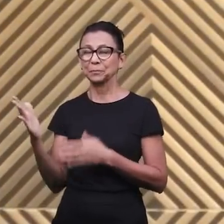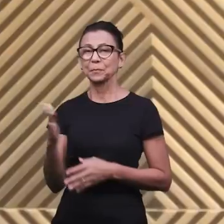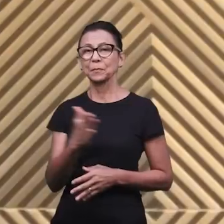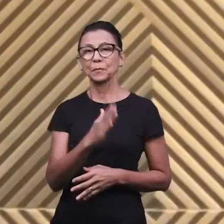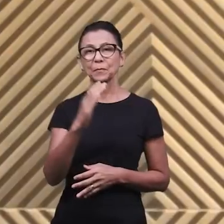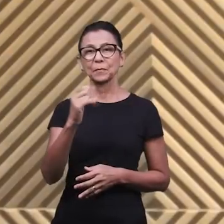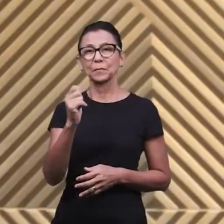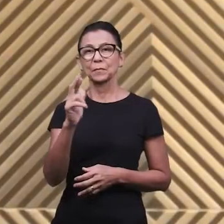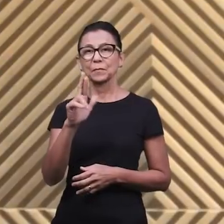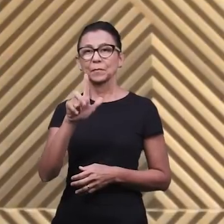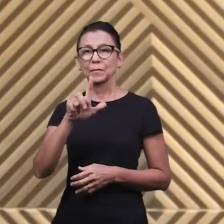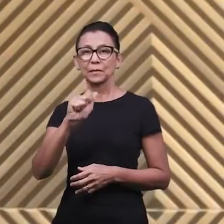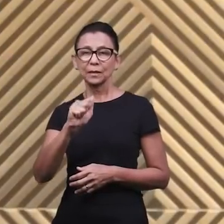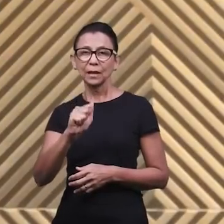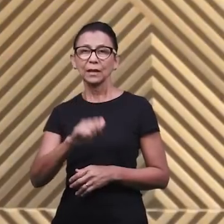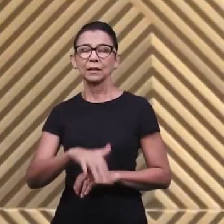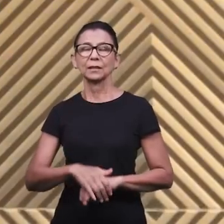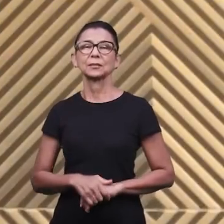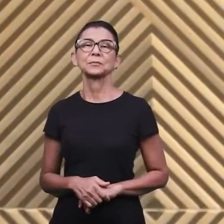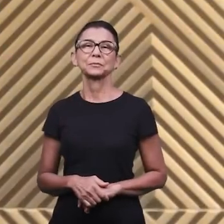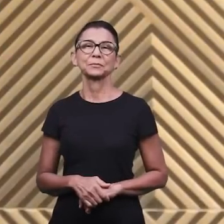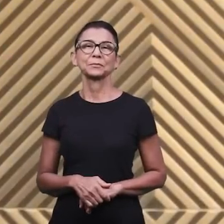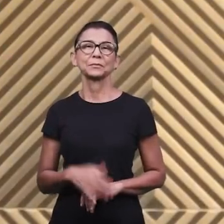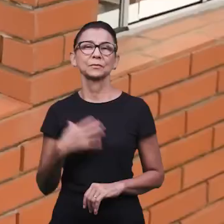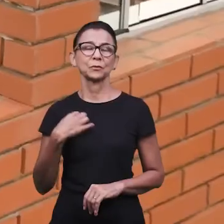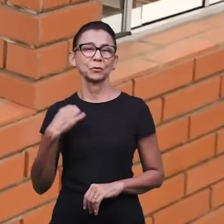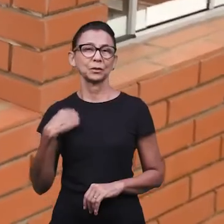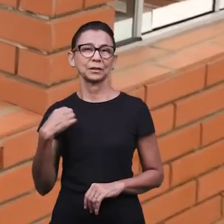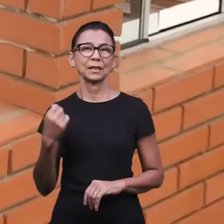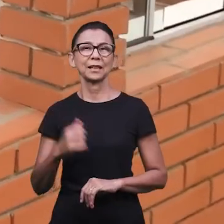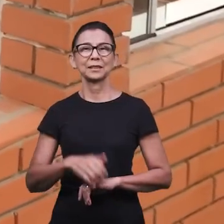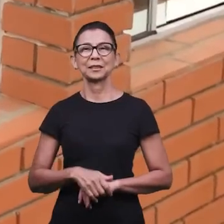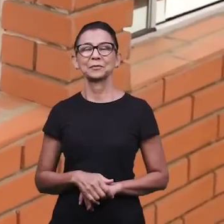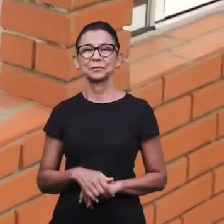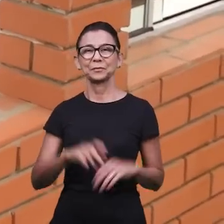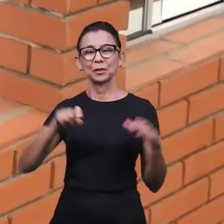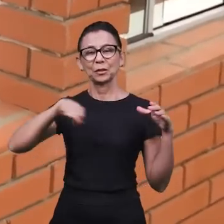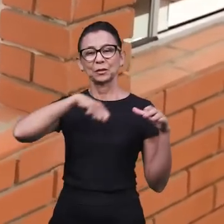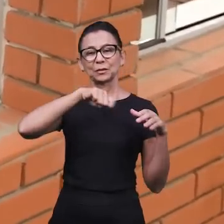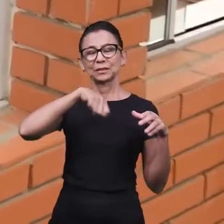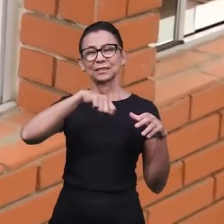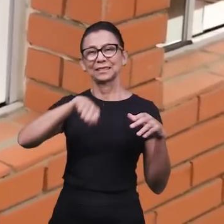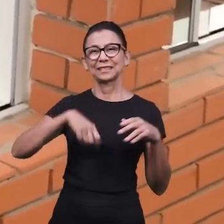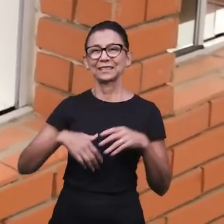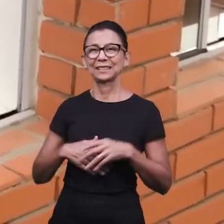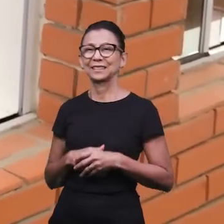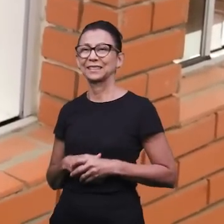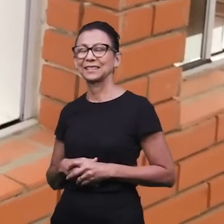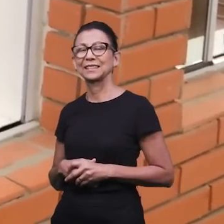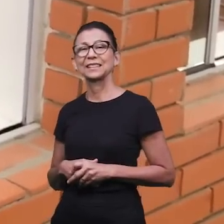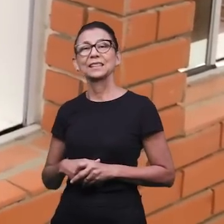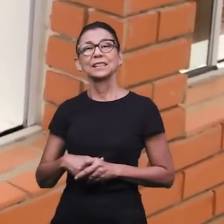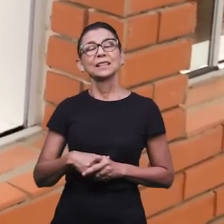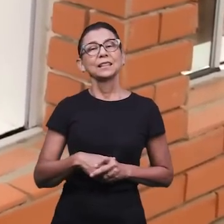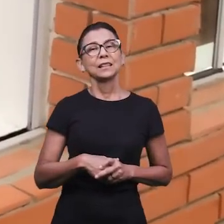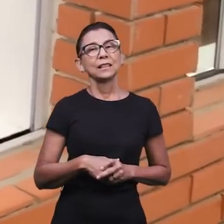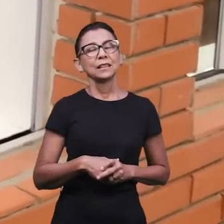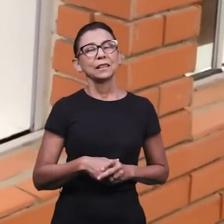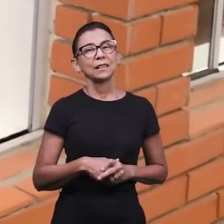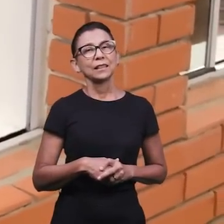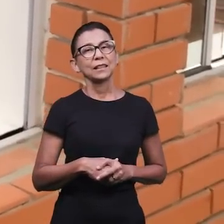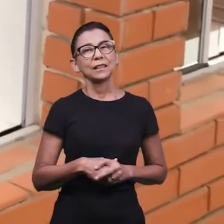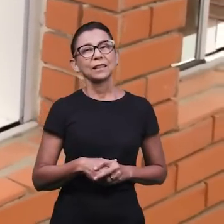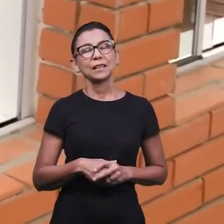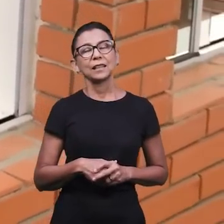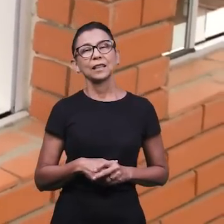Carla Fabiana, que é voluntária na cozinha do Manaim de Porto Alegre. A paz do Senhor, irmãos. Eu sou a Carla Fabiana, aqui da Igreja